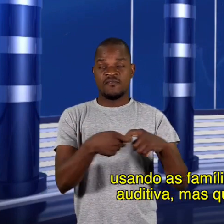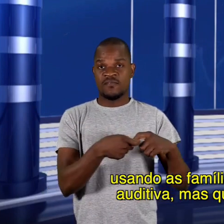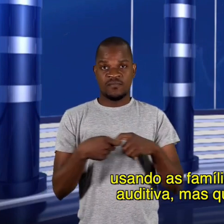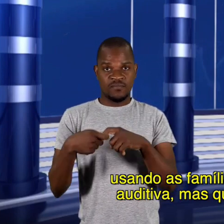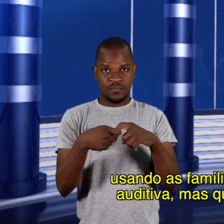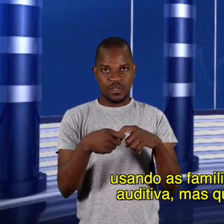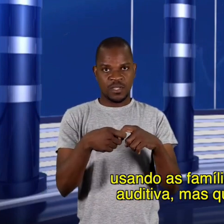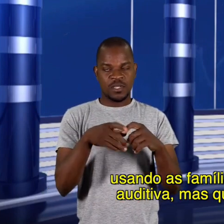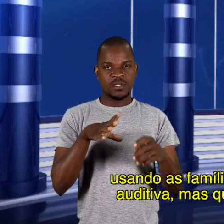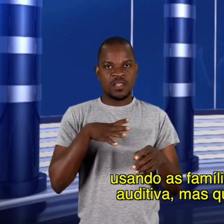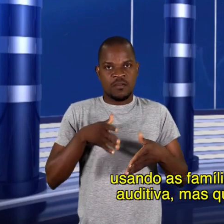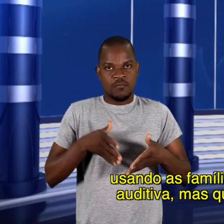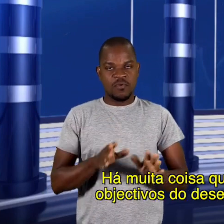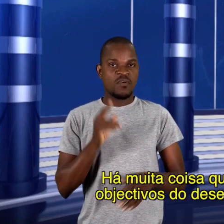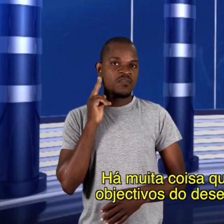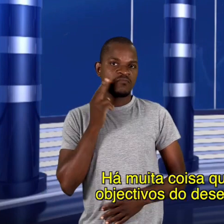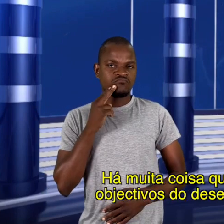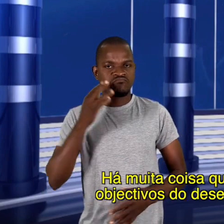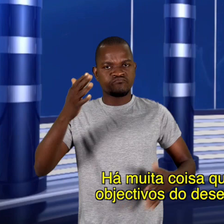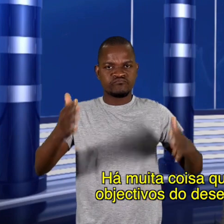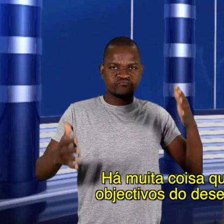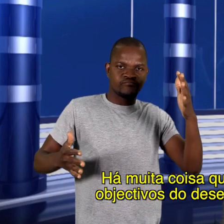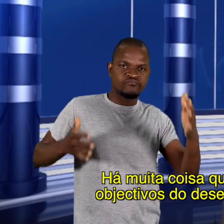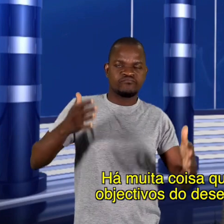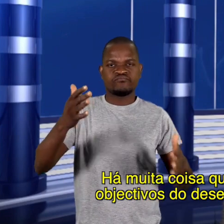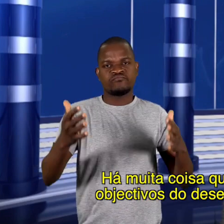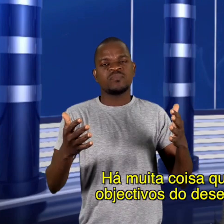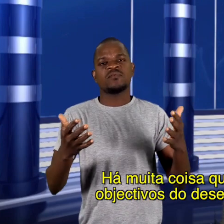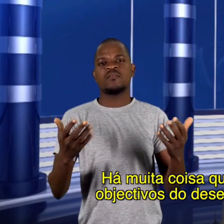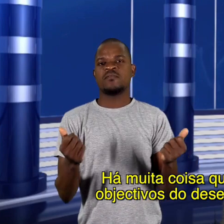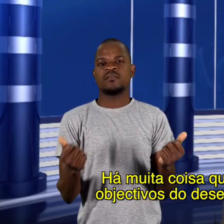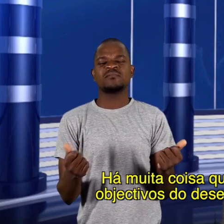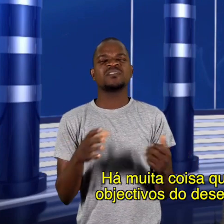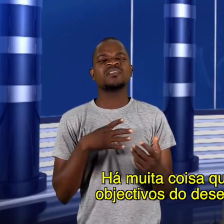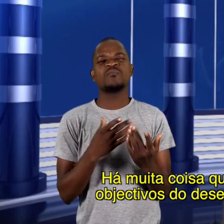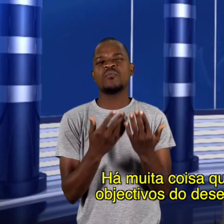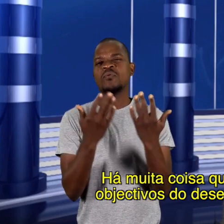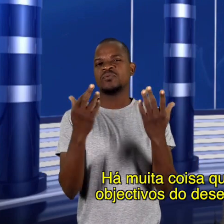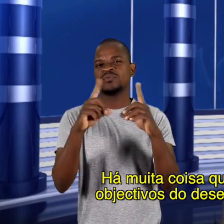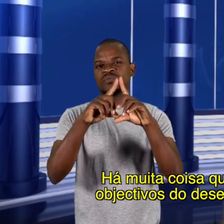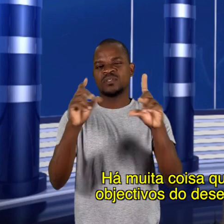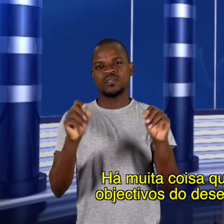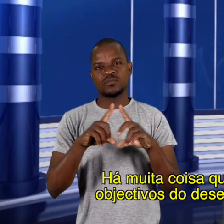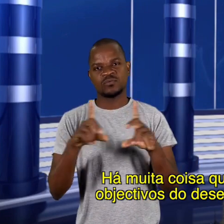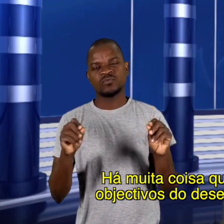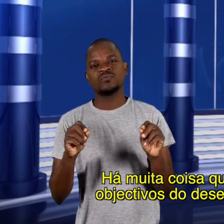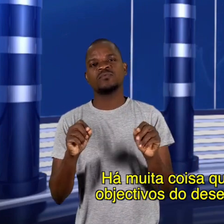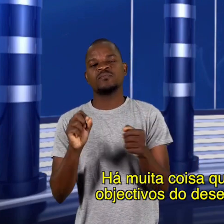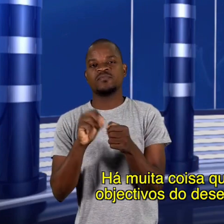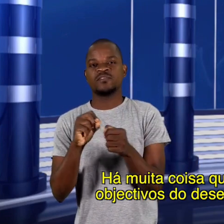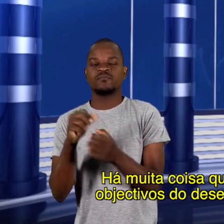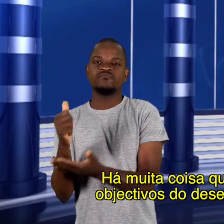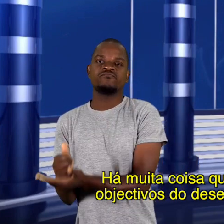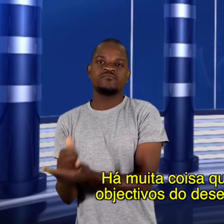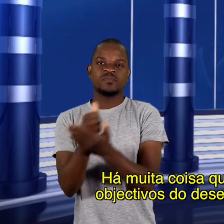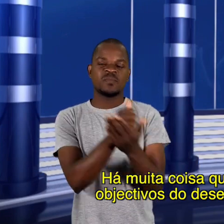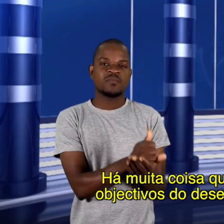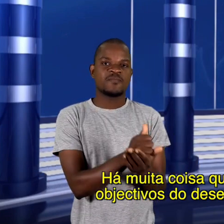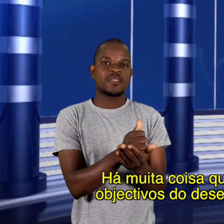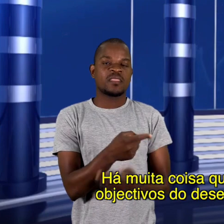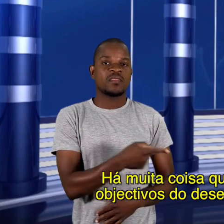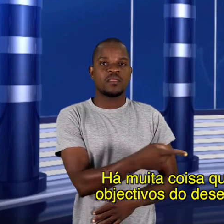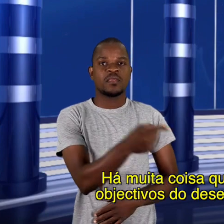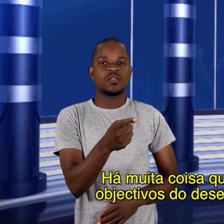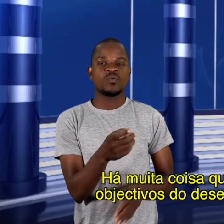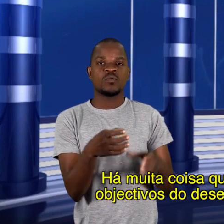auditiva, que não conhecem a língua de sinais, mas usam gestos. Então, há muita coisa que deve ser feita na área da deficiência para